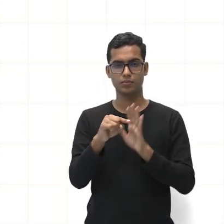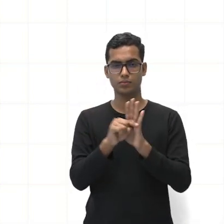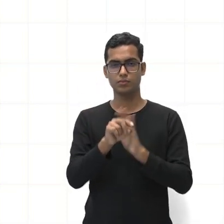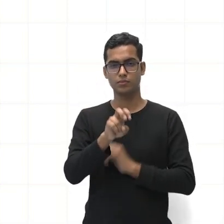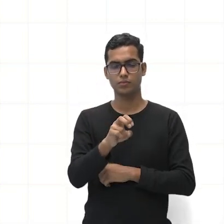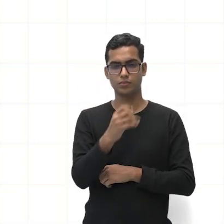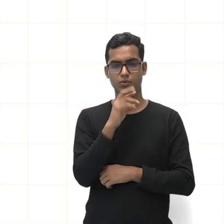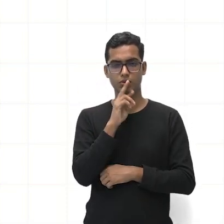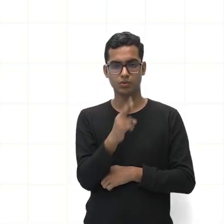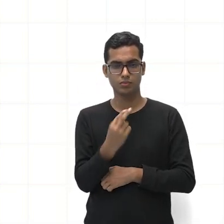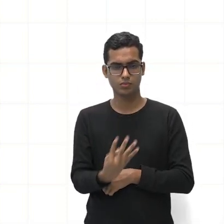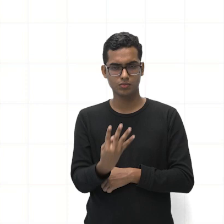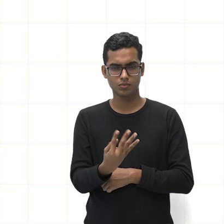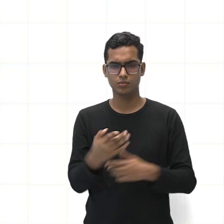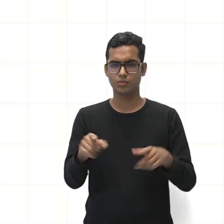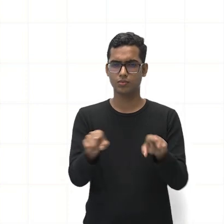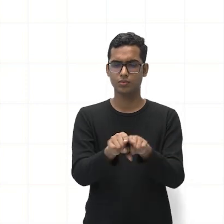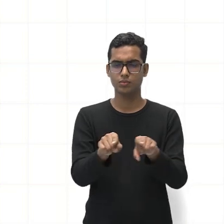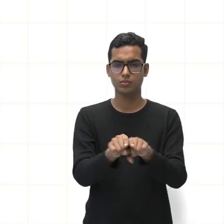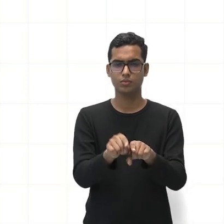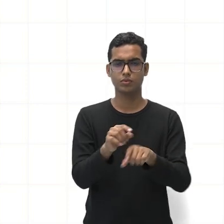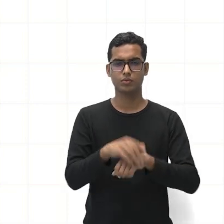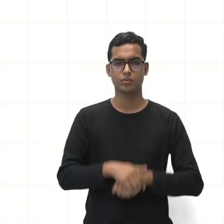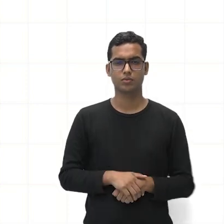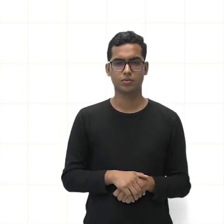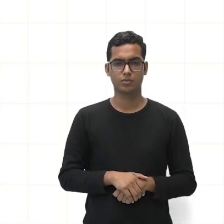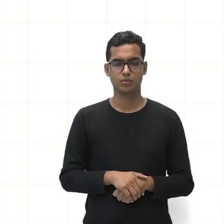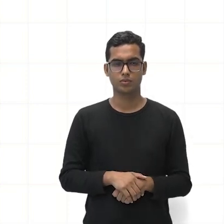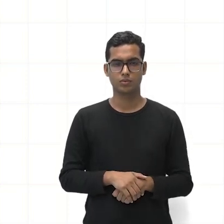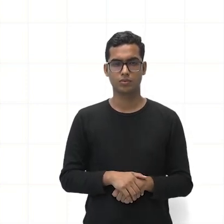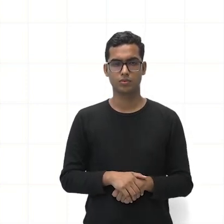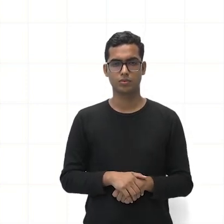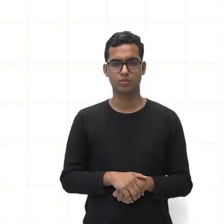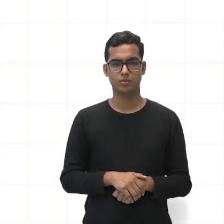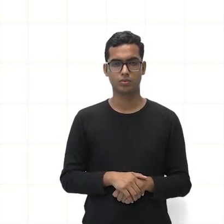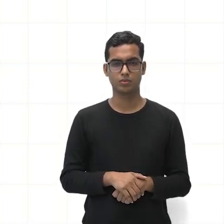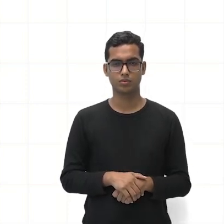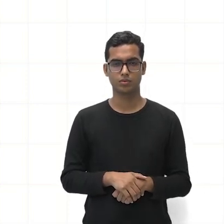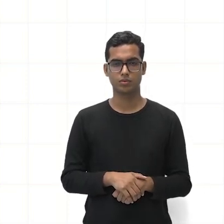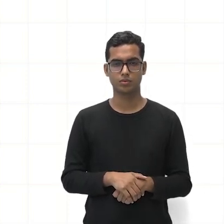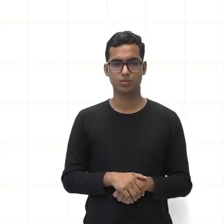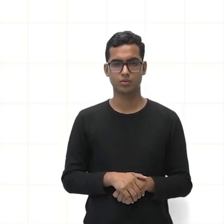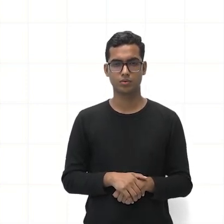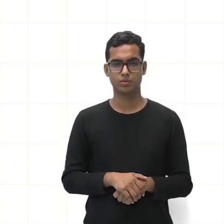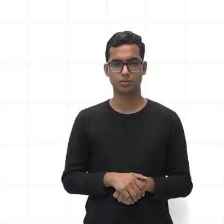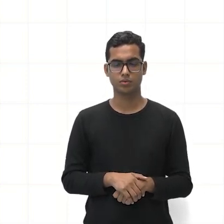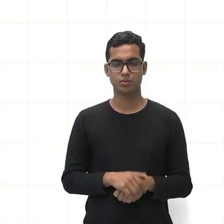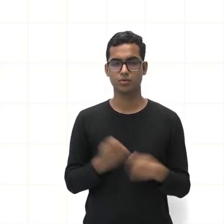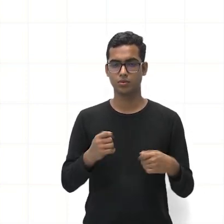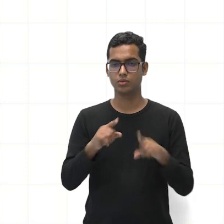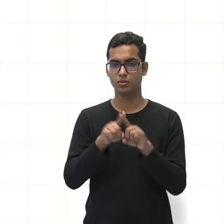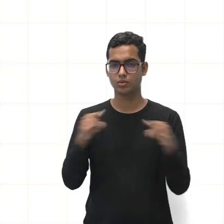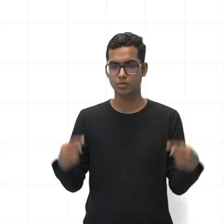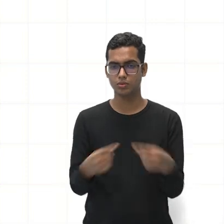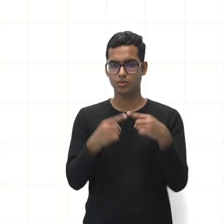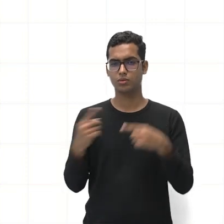1, 6, 1, 7, 5, 12 vai 1. Então, toda vez vai ter que bater o valor com o de